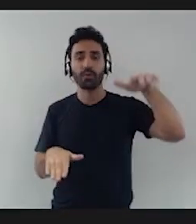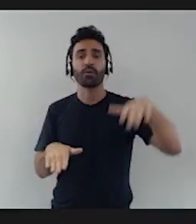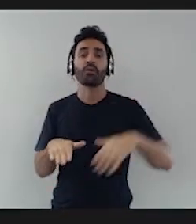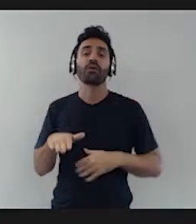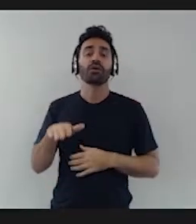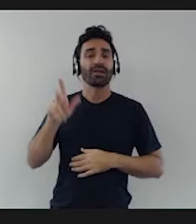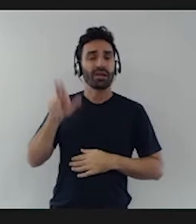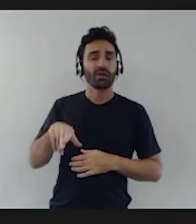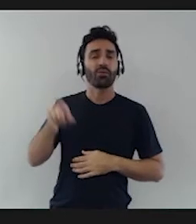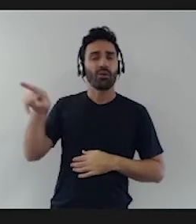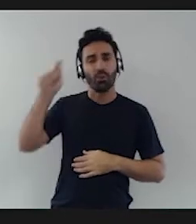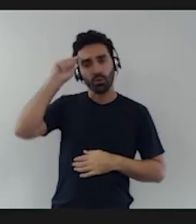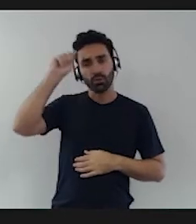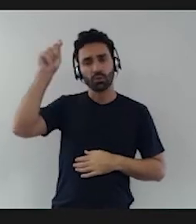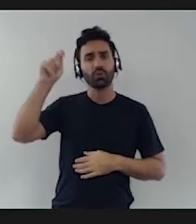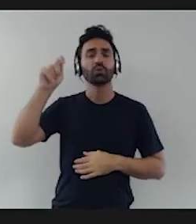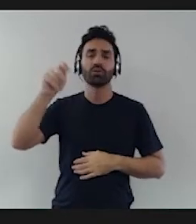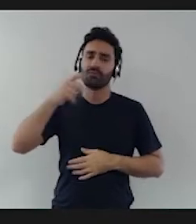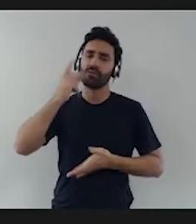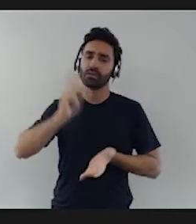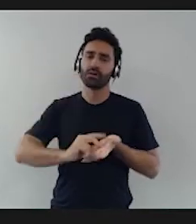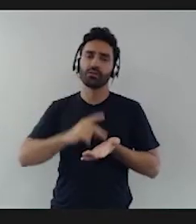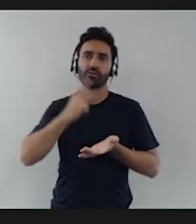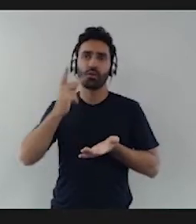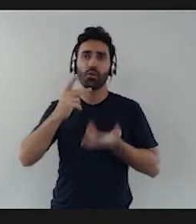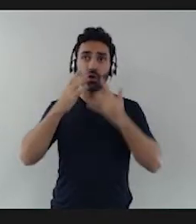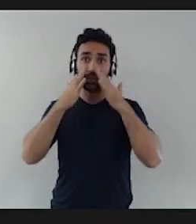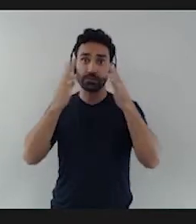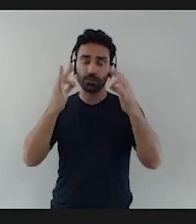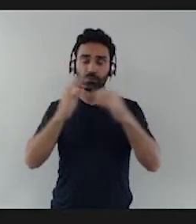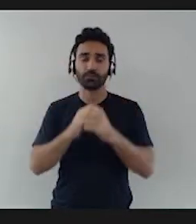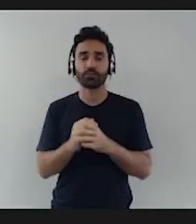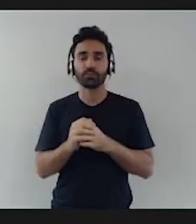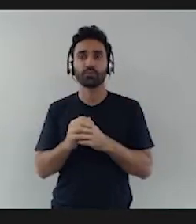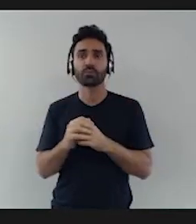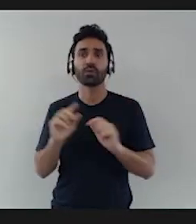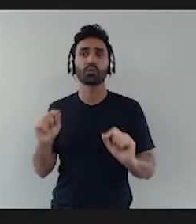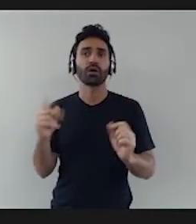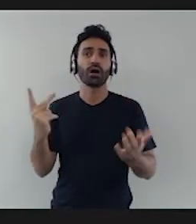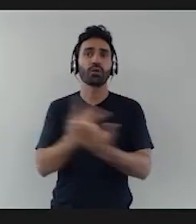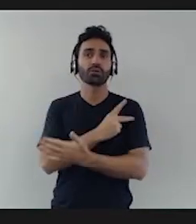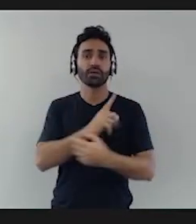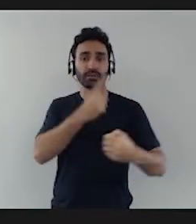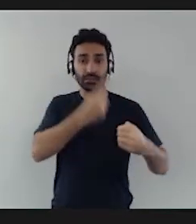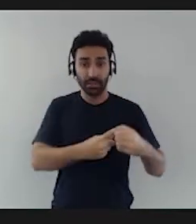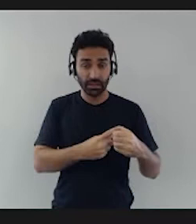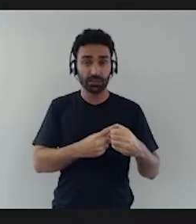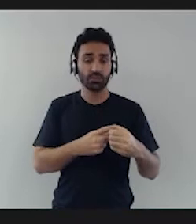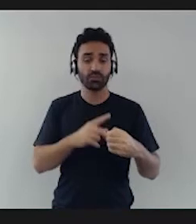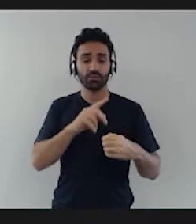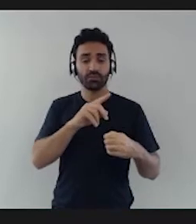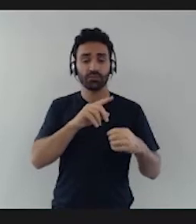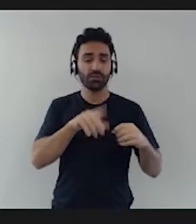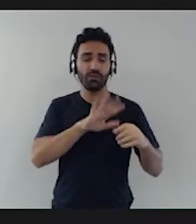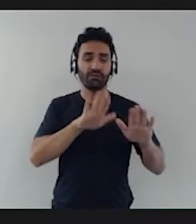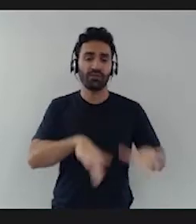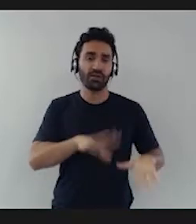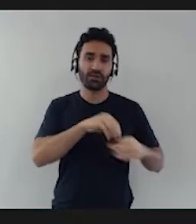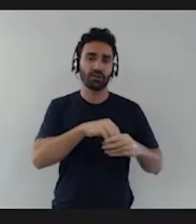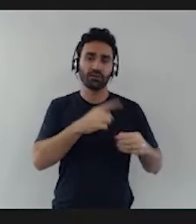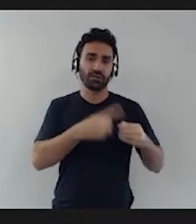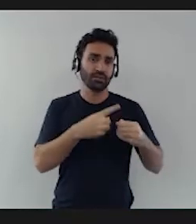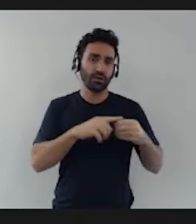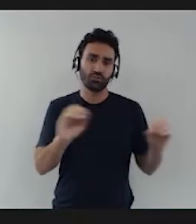chamou muita atenção para isso. Então, eu digo que o que acontece nas cidades não fica nas cidades, porque essas cidades